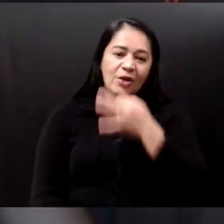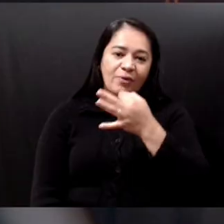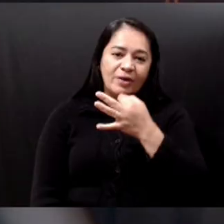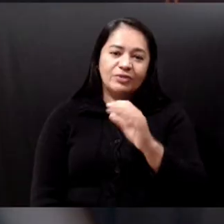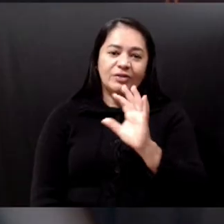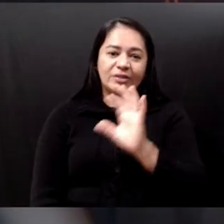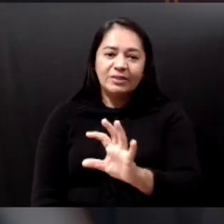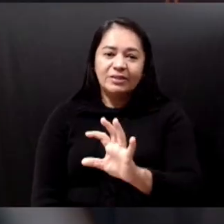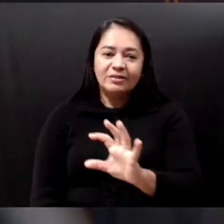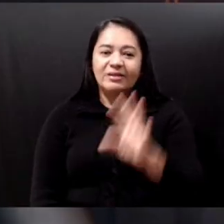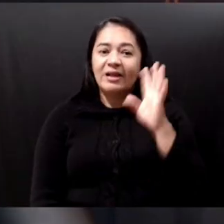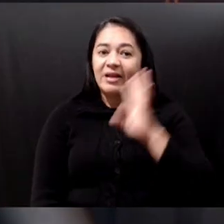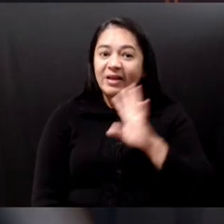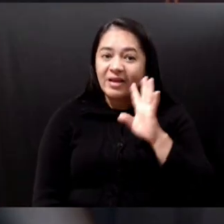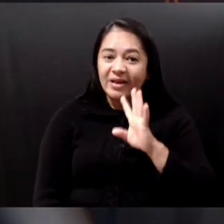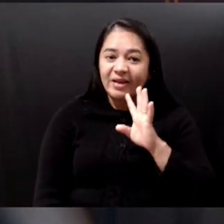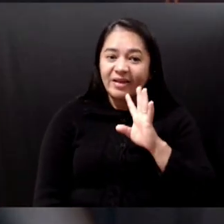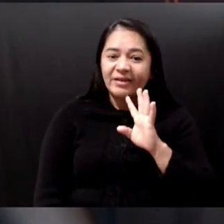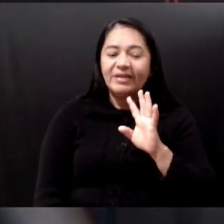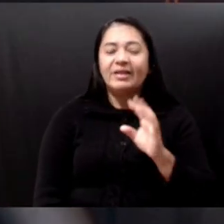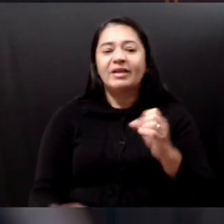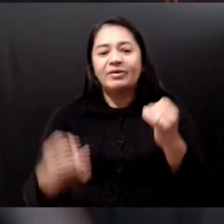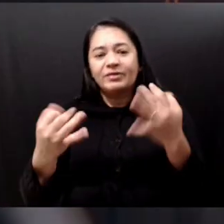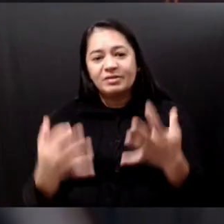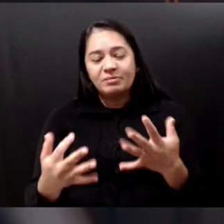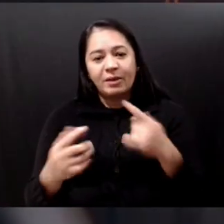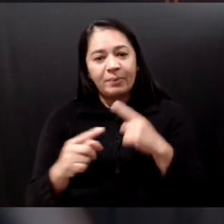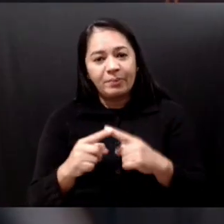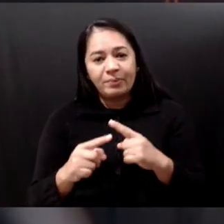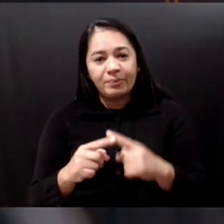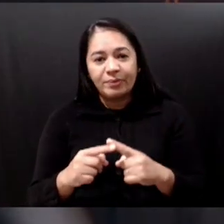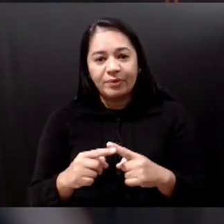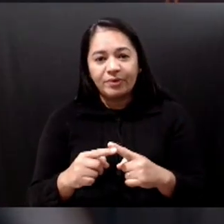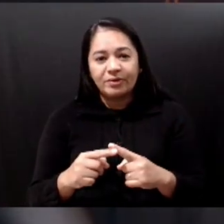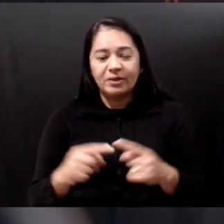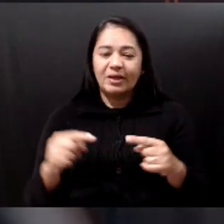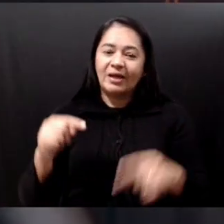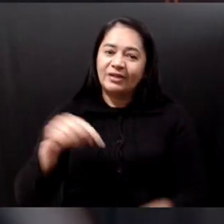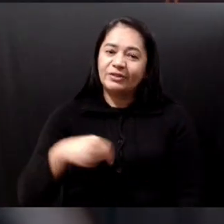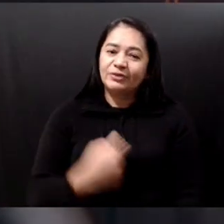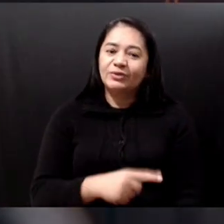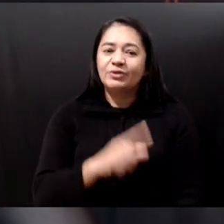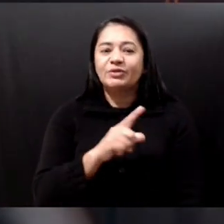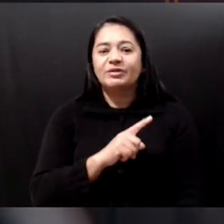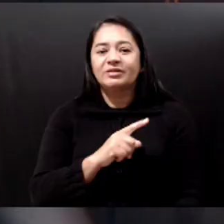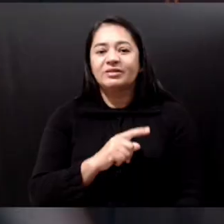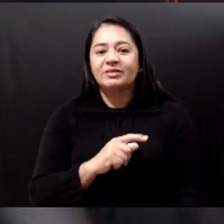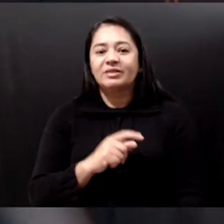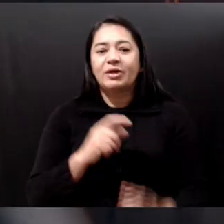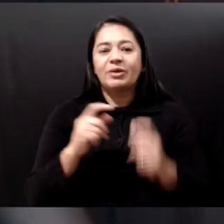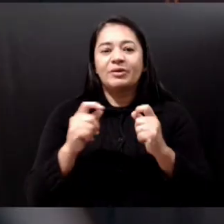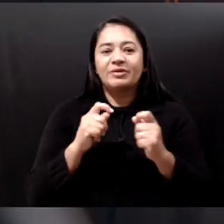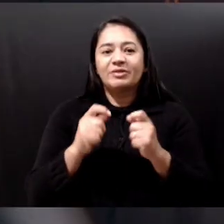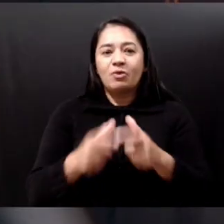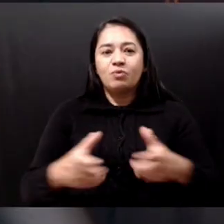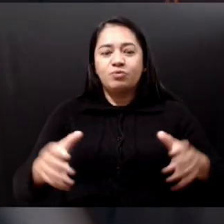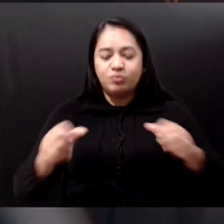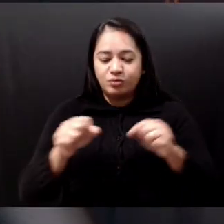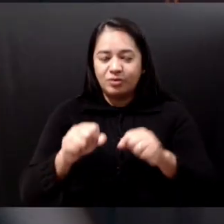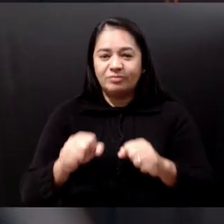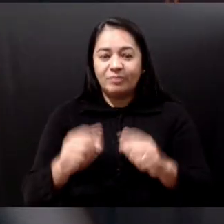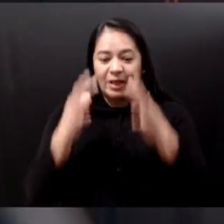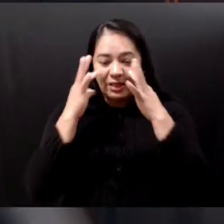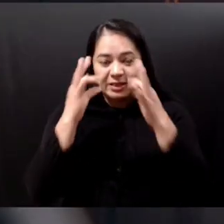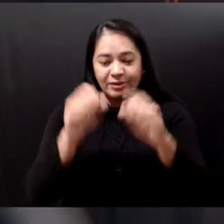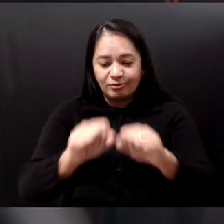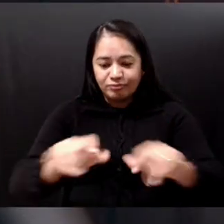esse contraponto, porque aqui a gente tem uma audiência ampla Perfeito, Sim. e para a